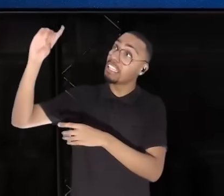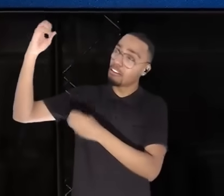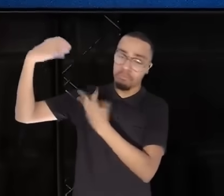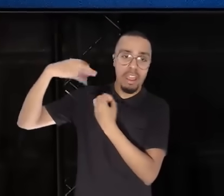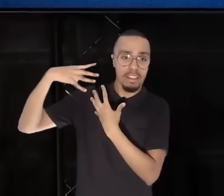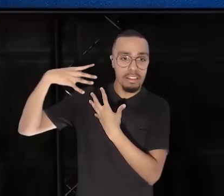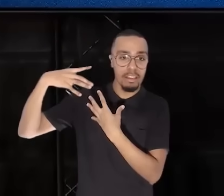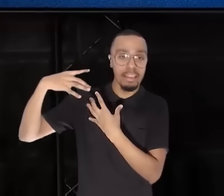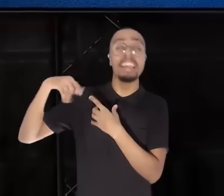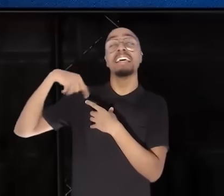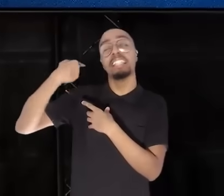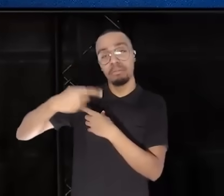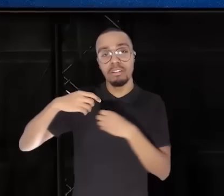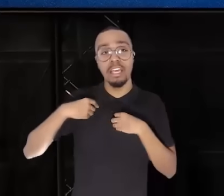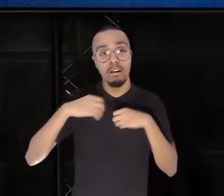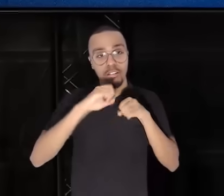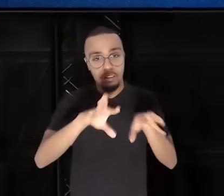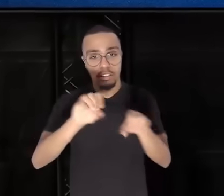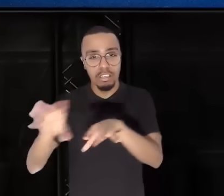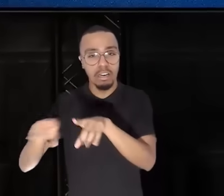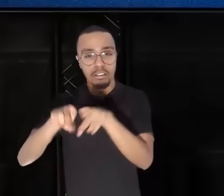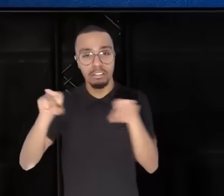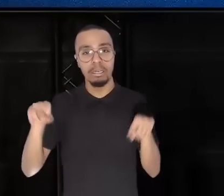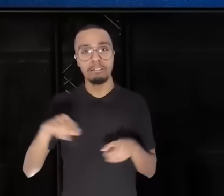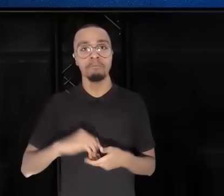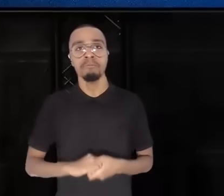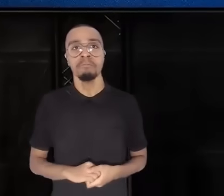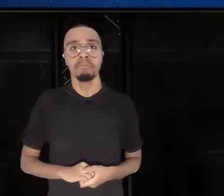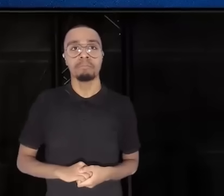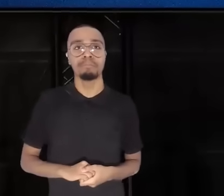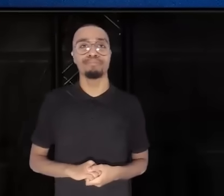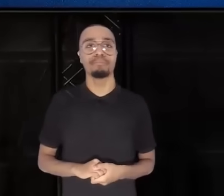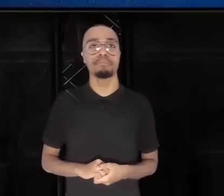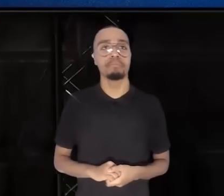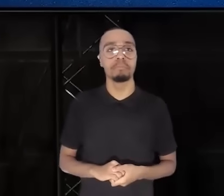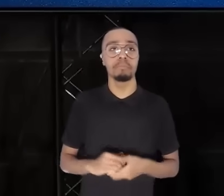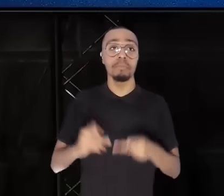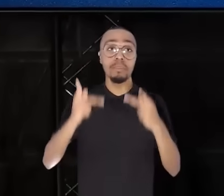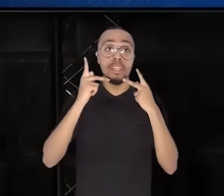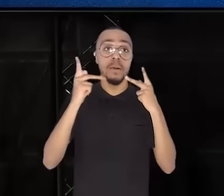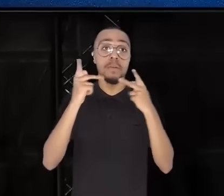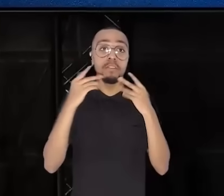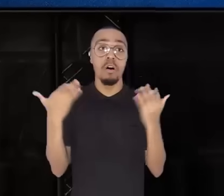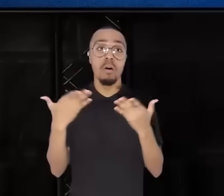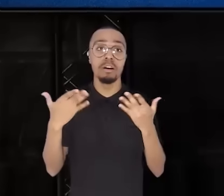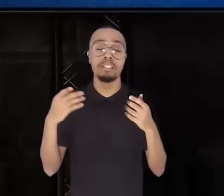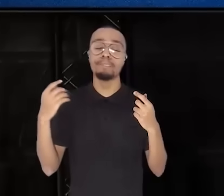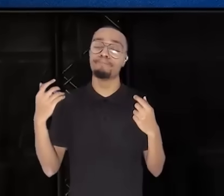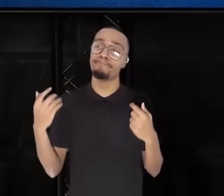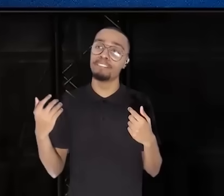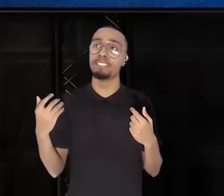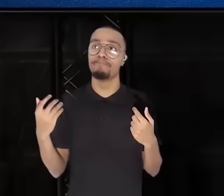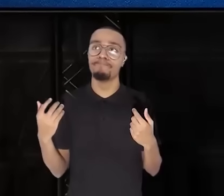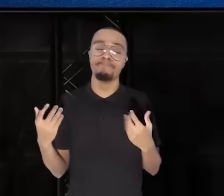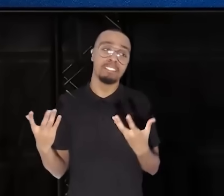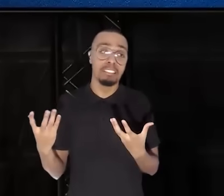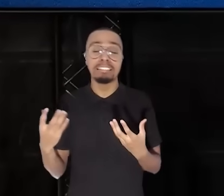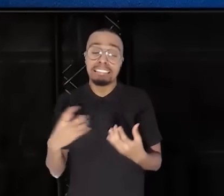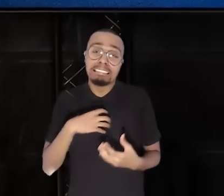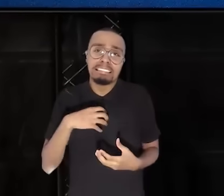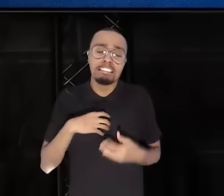palavra, ela vem trazer um pouco de clareza. E principalmente tentar libertar um pouco a nossa